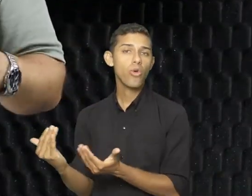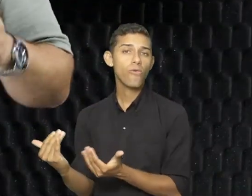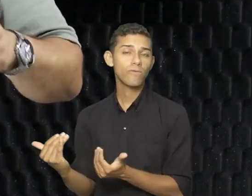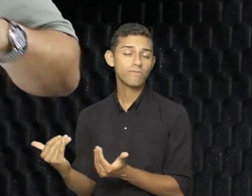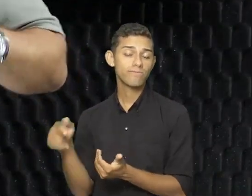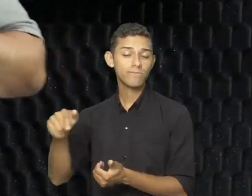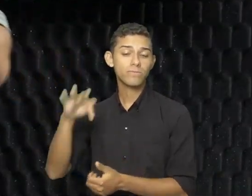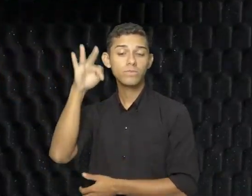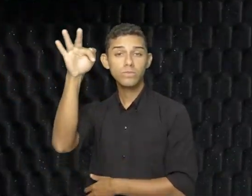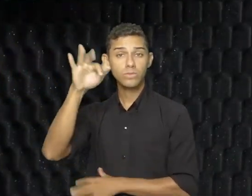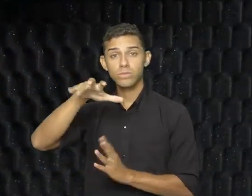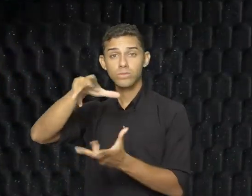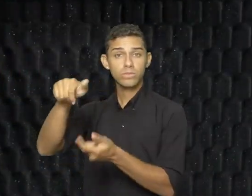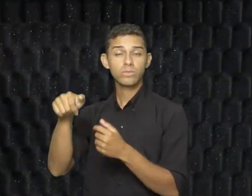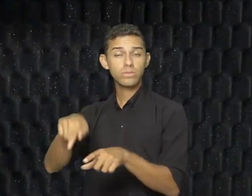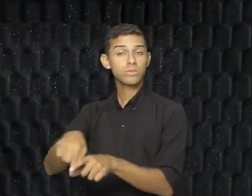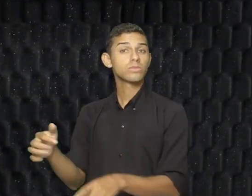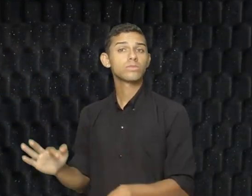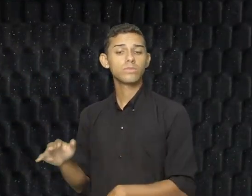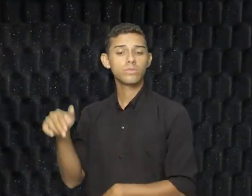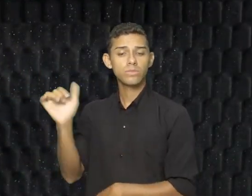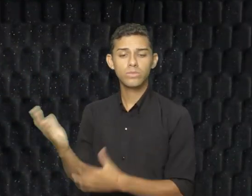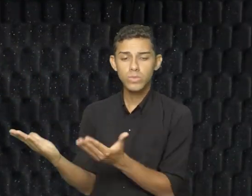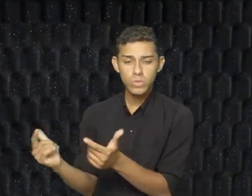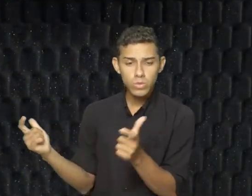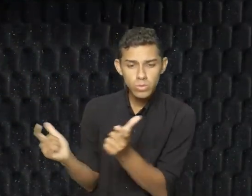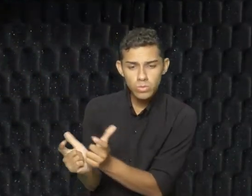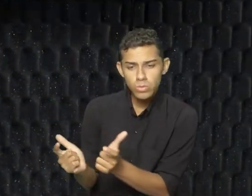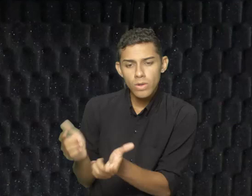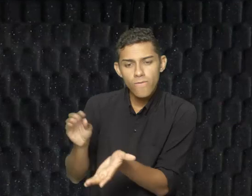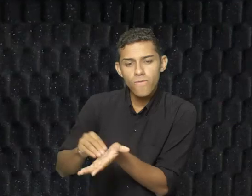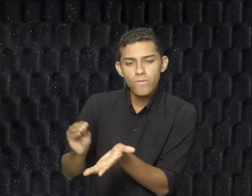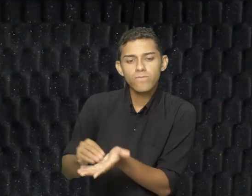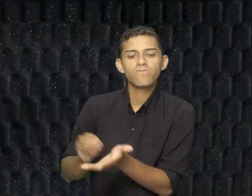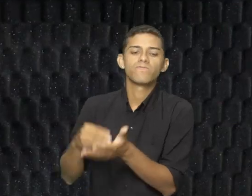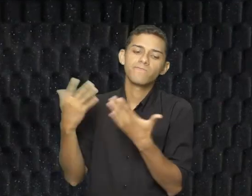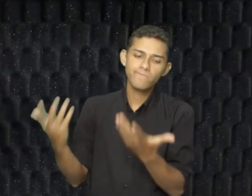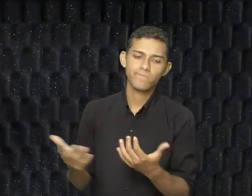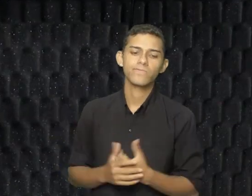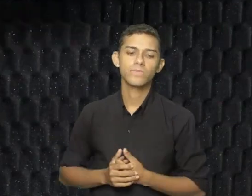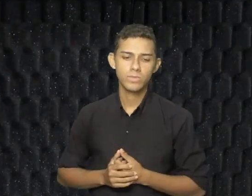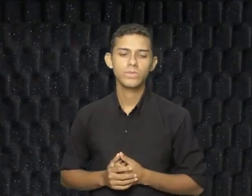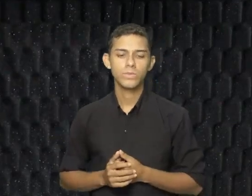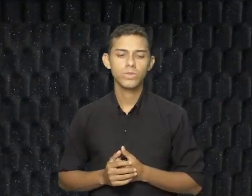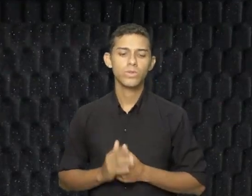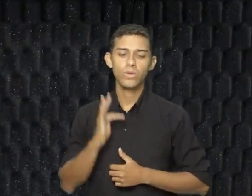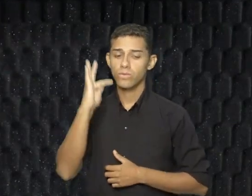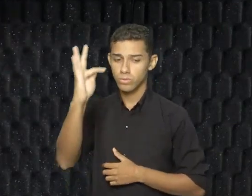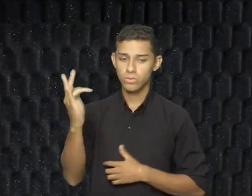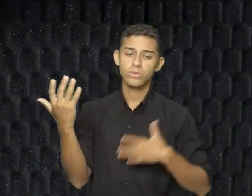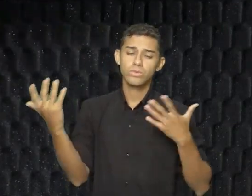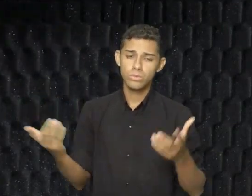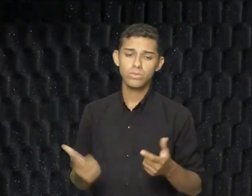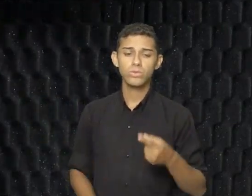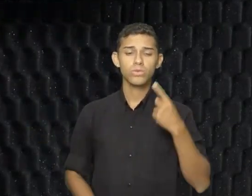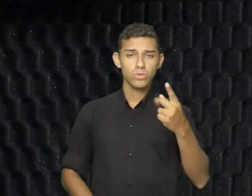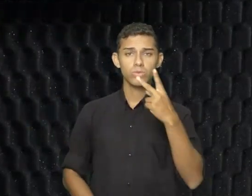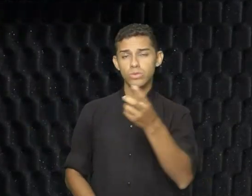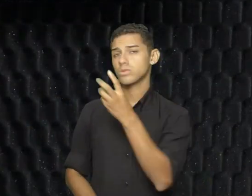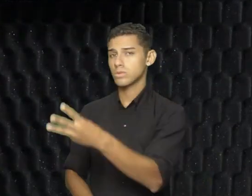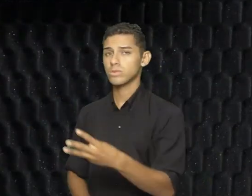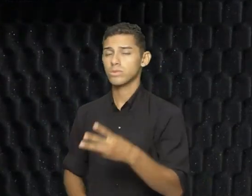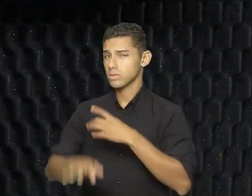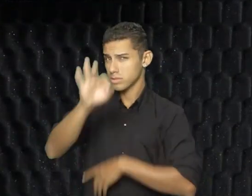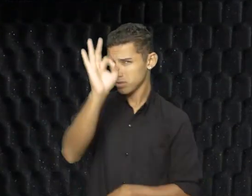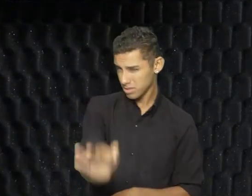Se estamos tendo menos jovens, a gente está perdendo, portanto, aquela simbologia do futuro da nação. Então, 1, 2 e